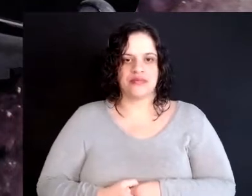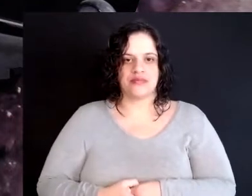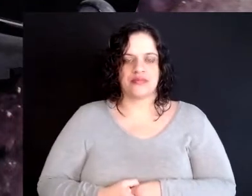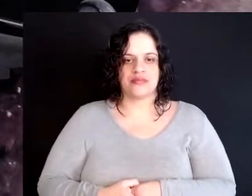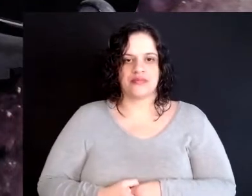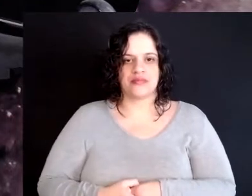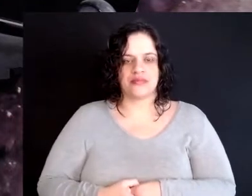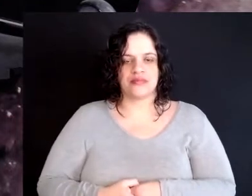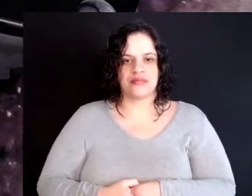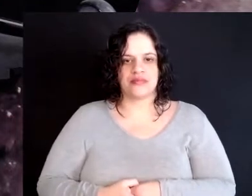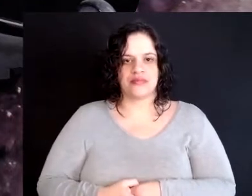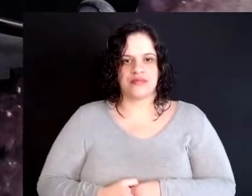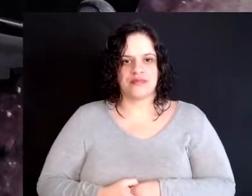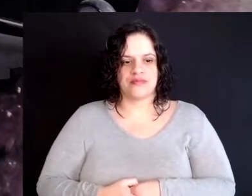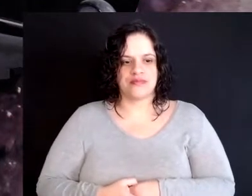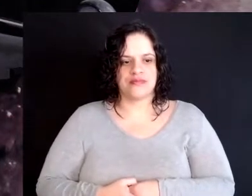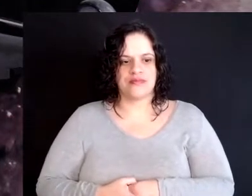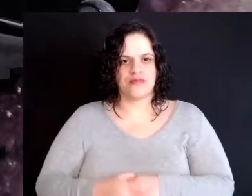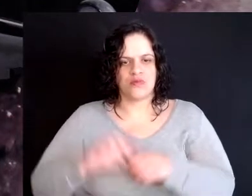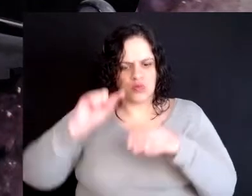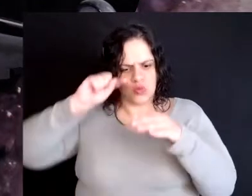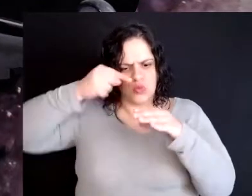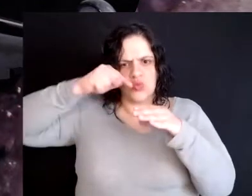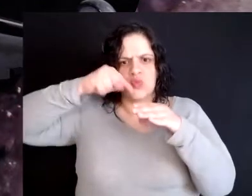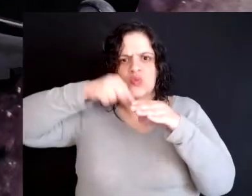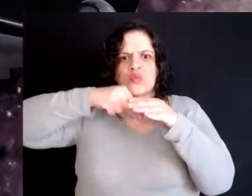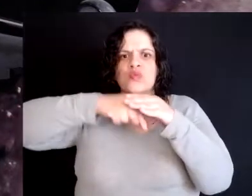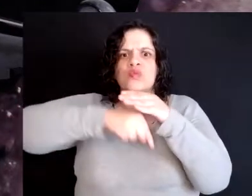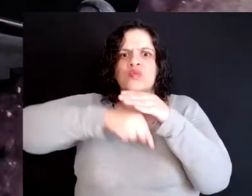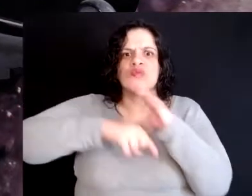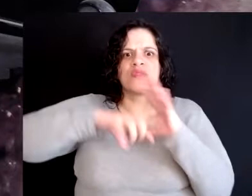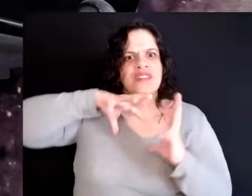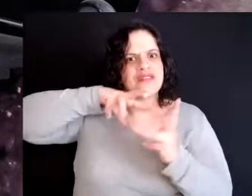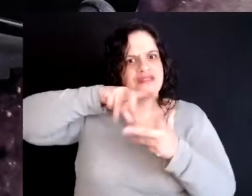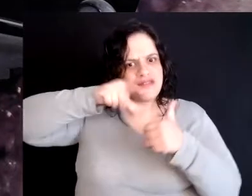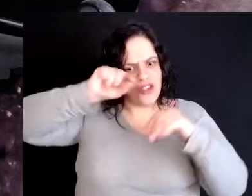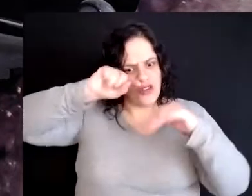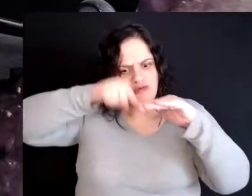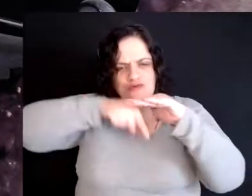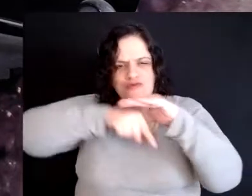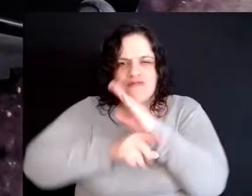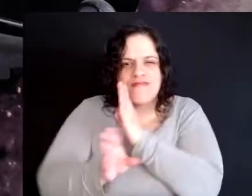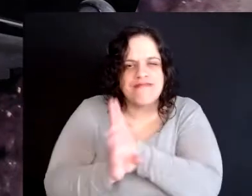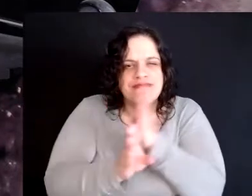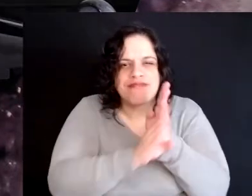Desvendar os subterrâneos da Terra.